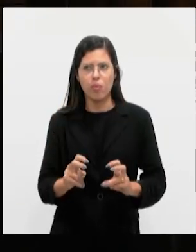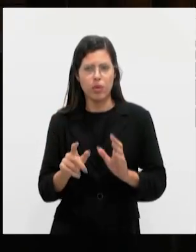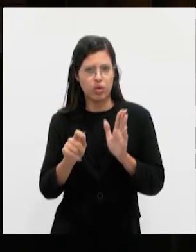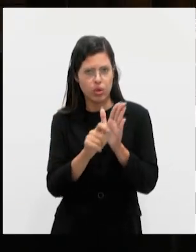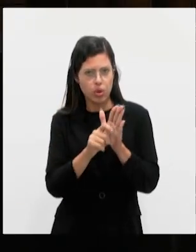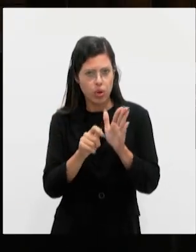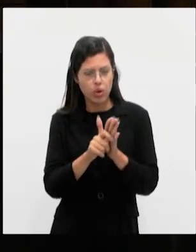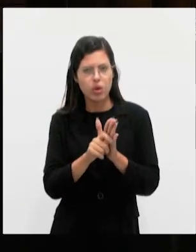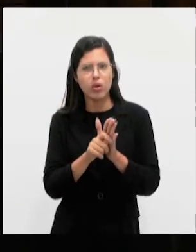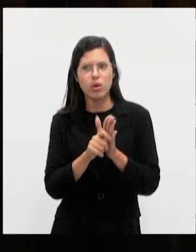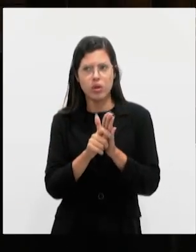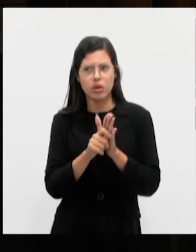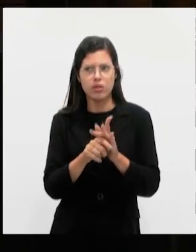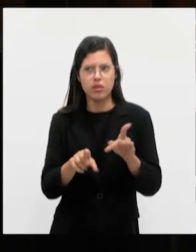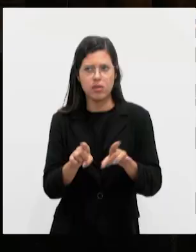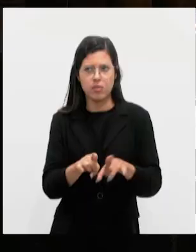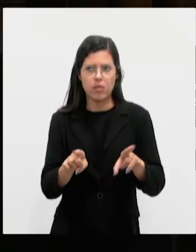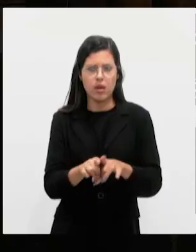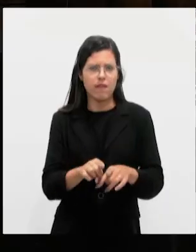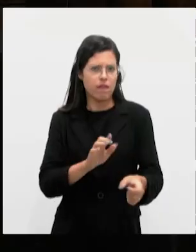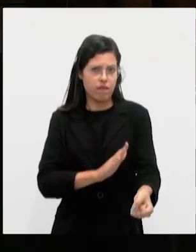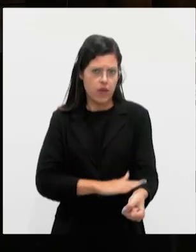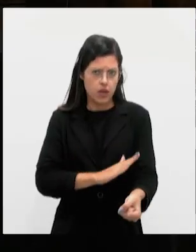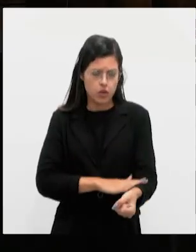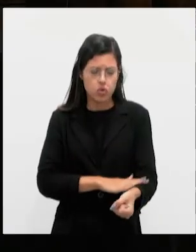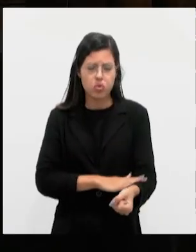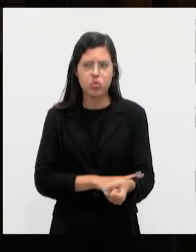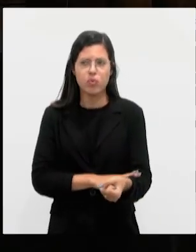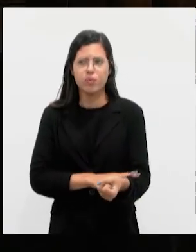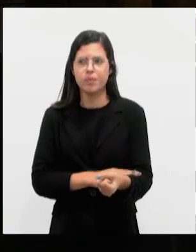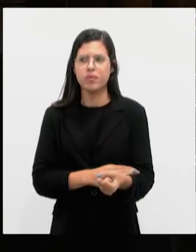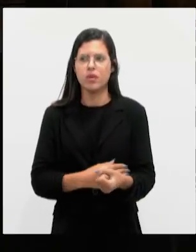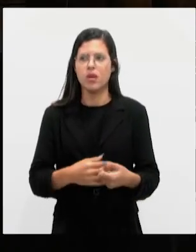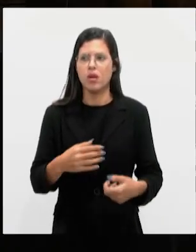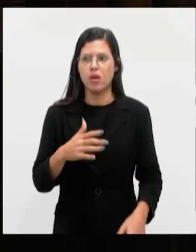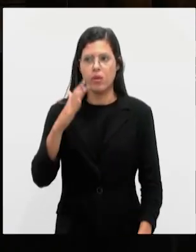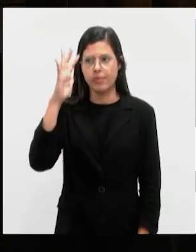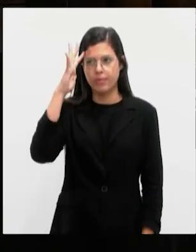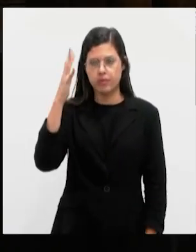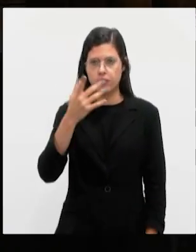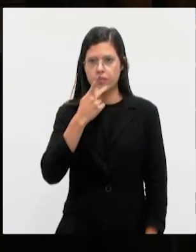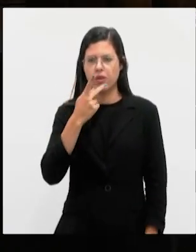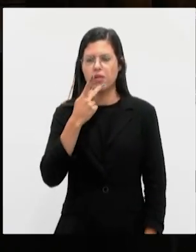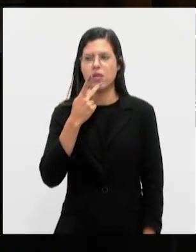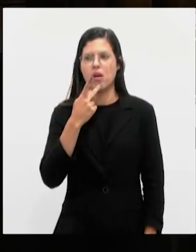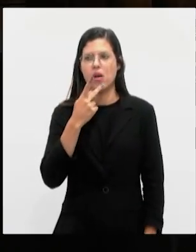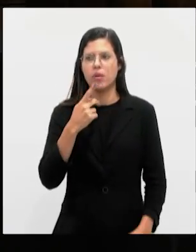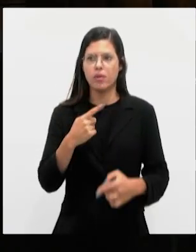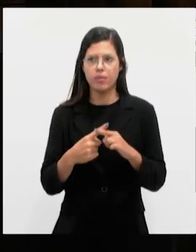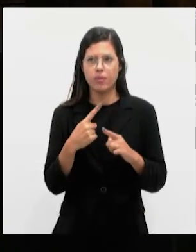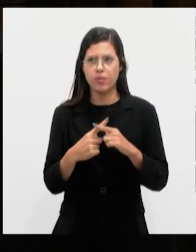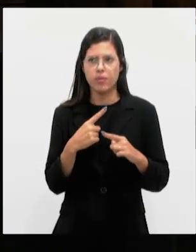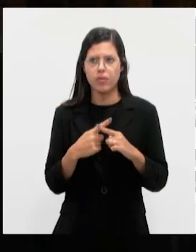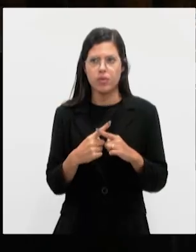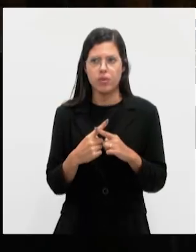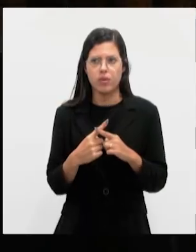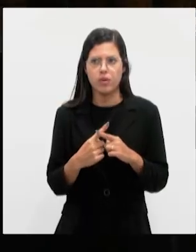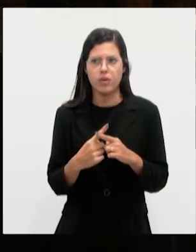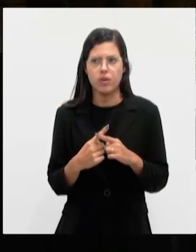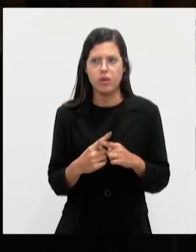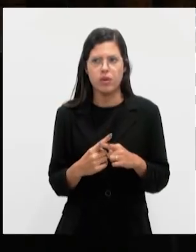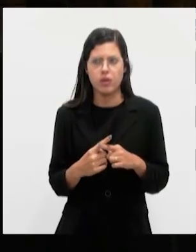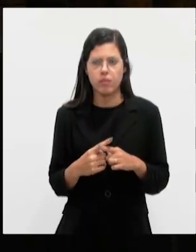dependência química. E eu resolvi até falar um pouco, porque um dia desse eu estava com